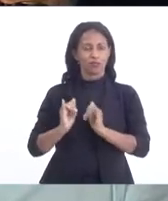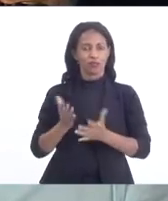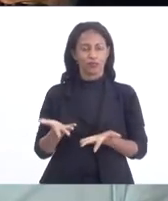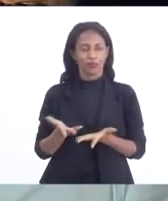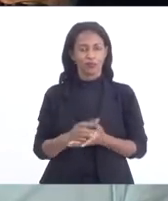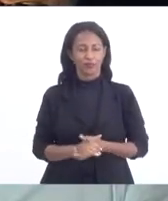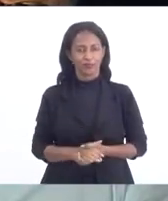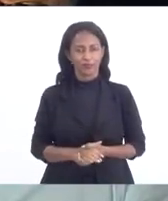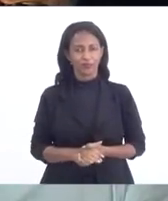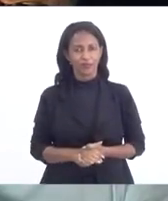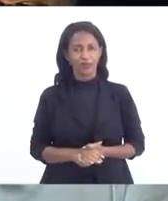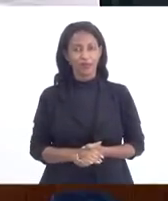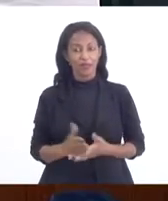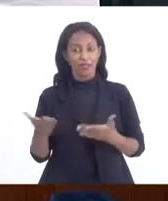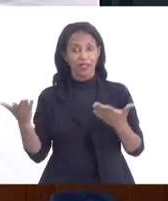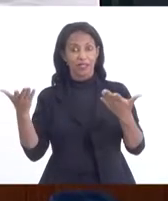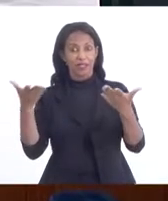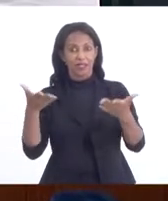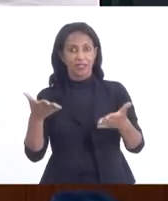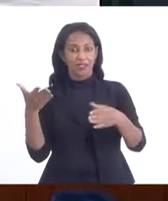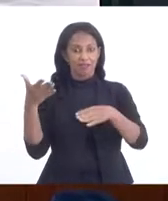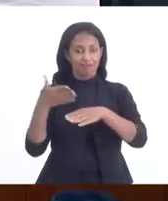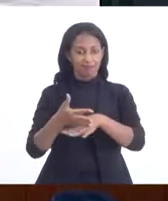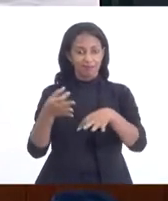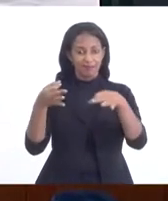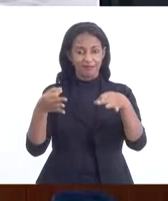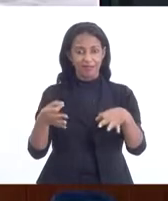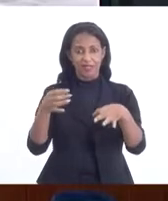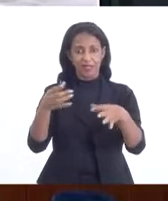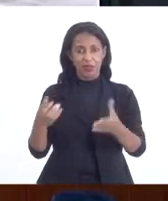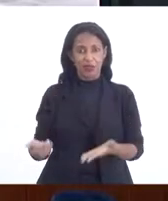decadente. E aí é que entra exatamente essa sua